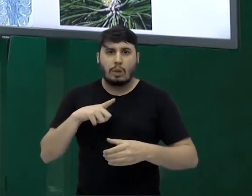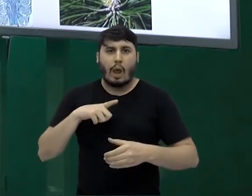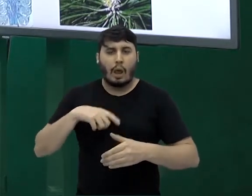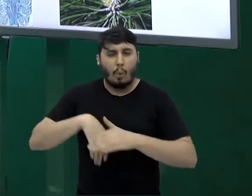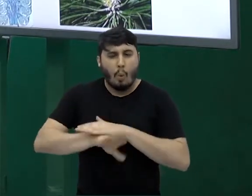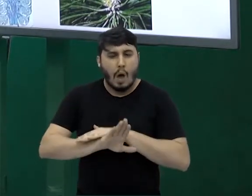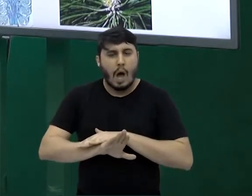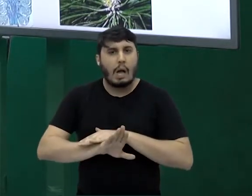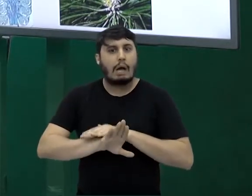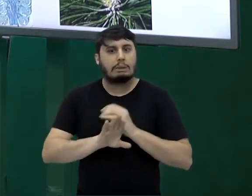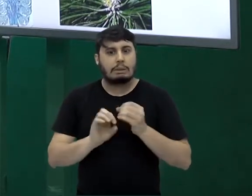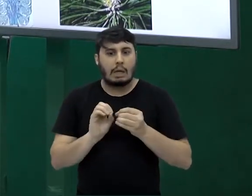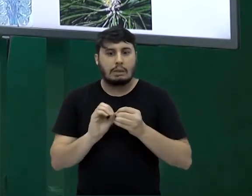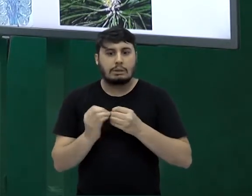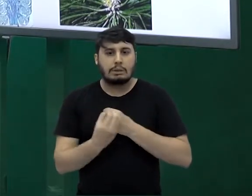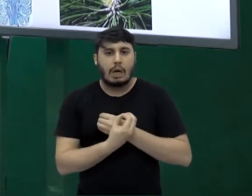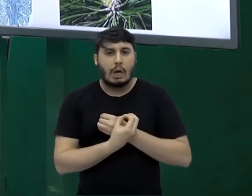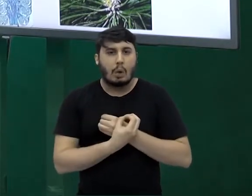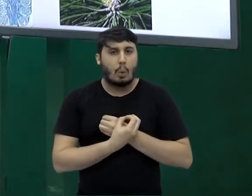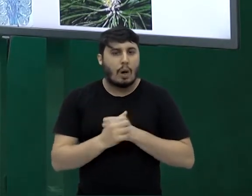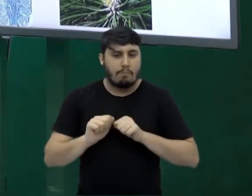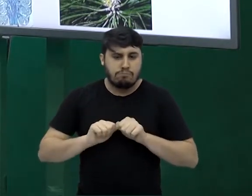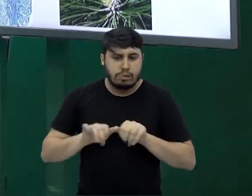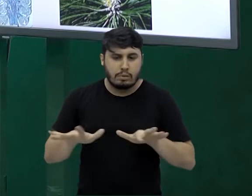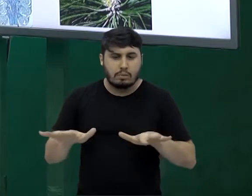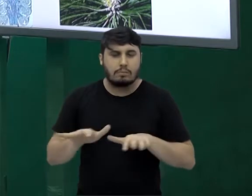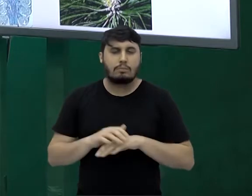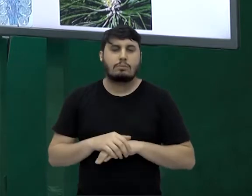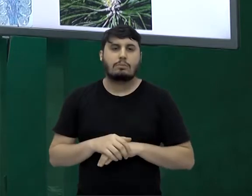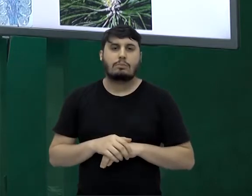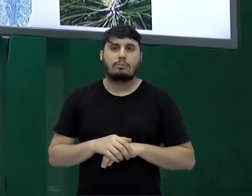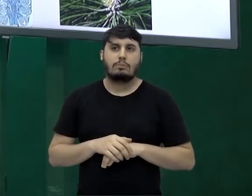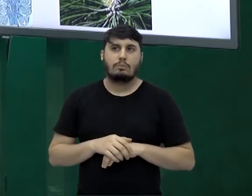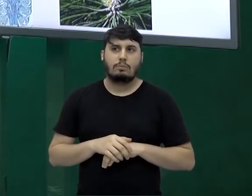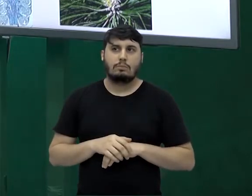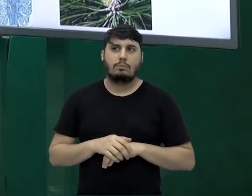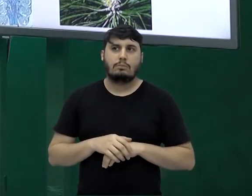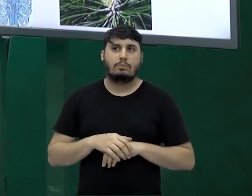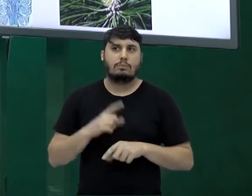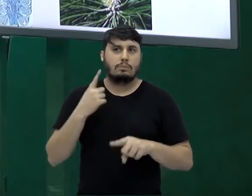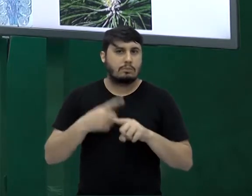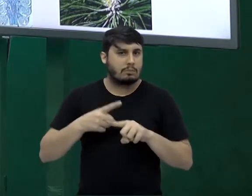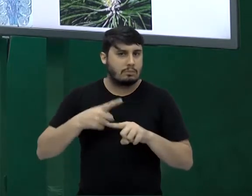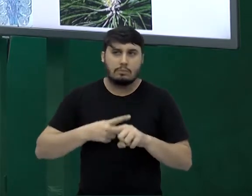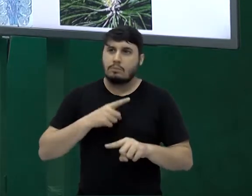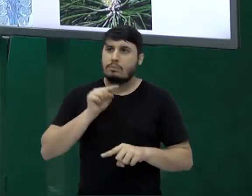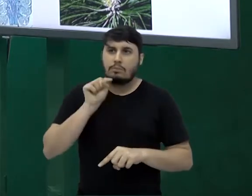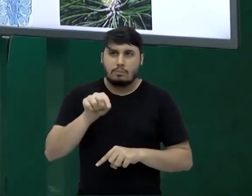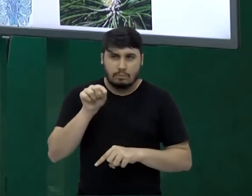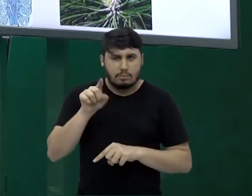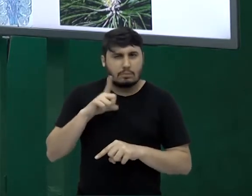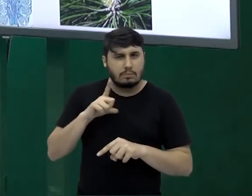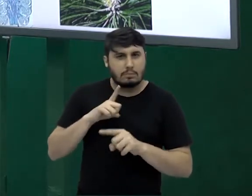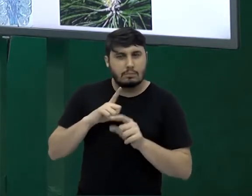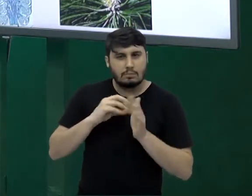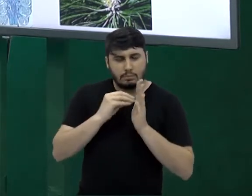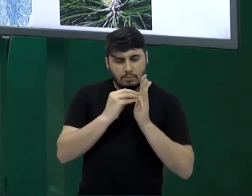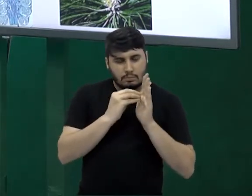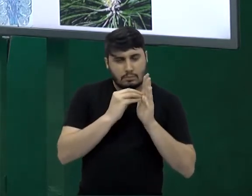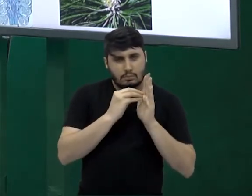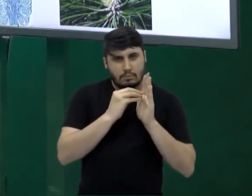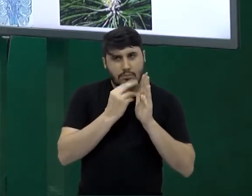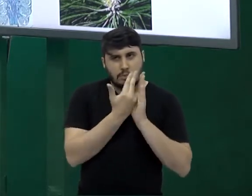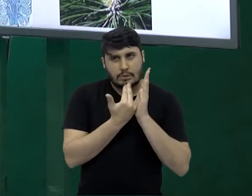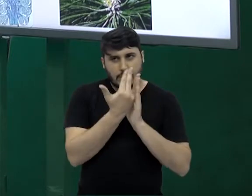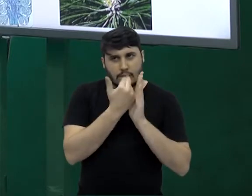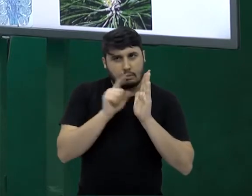que guarda, né, as células reprodutivas e ela tem uma forma, assim, ela voa